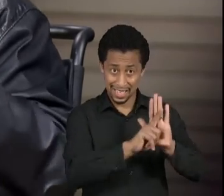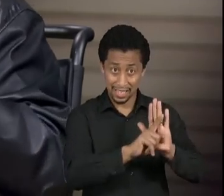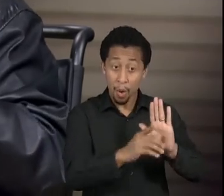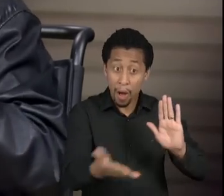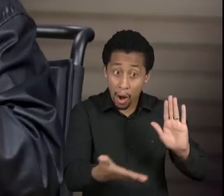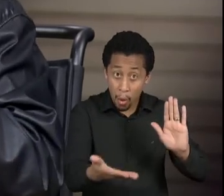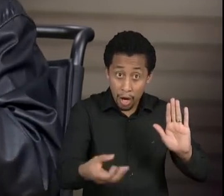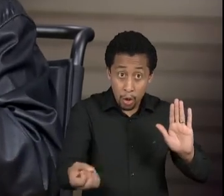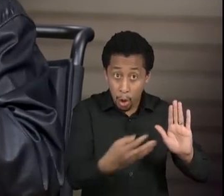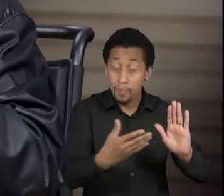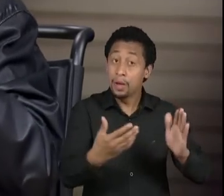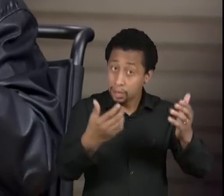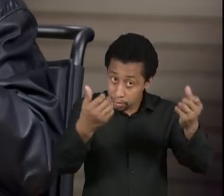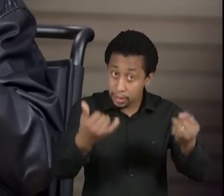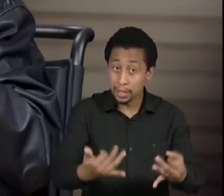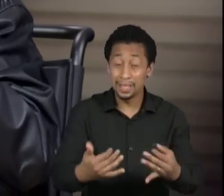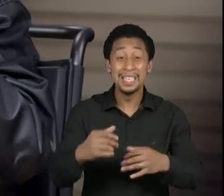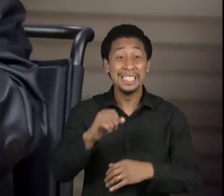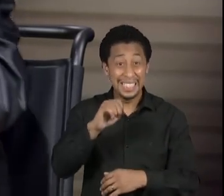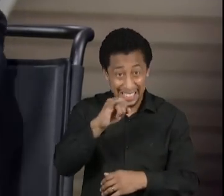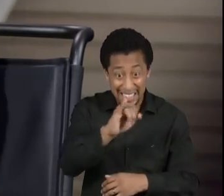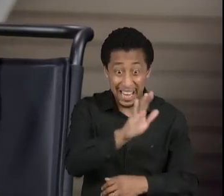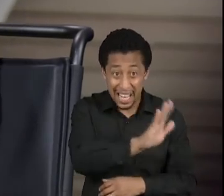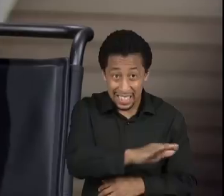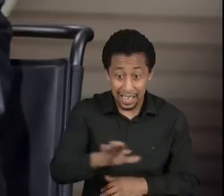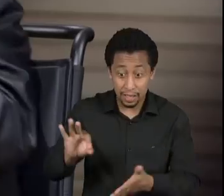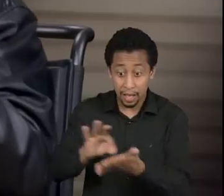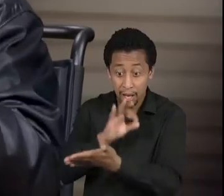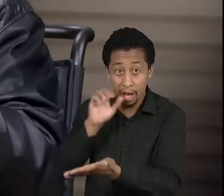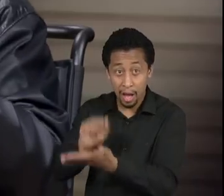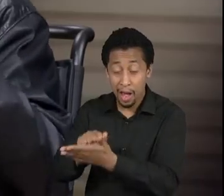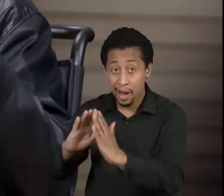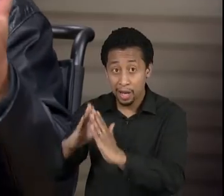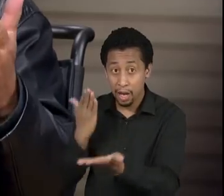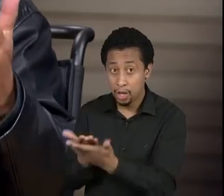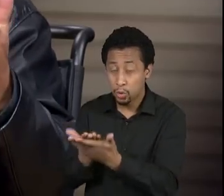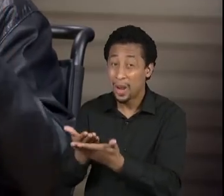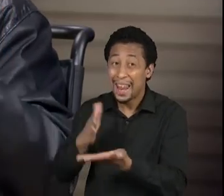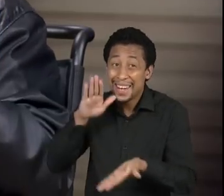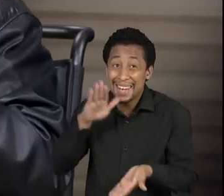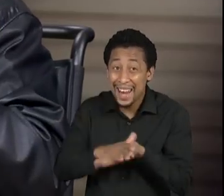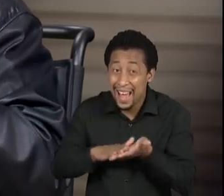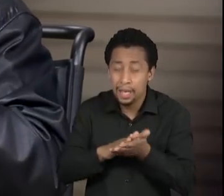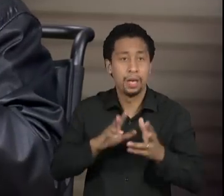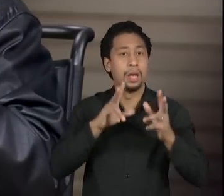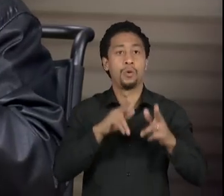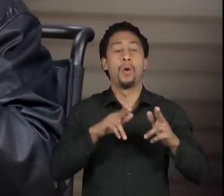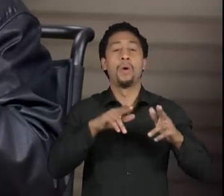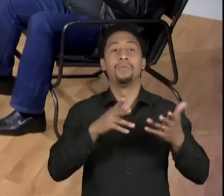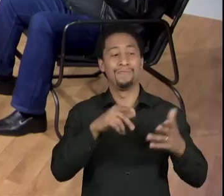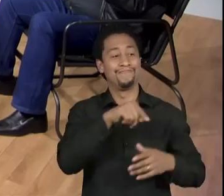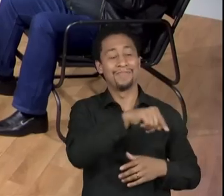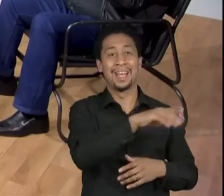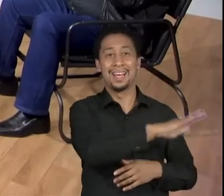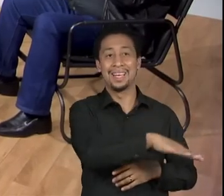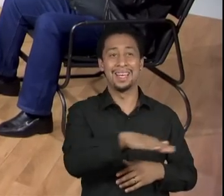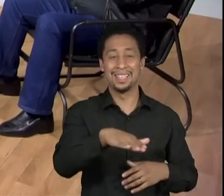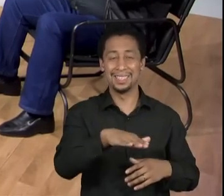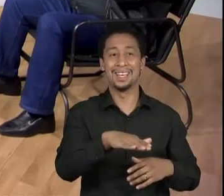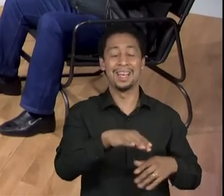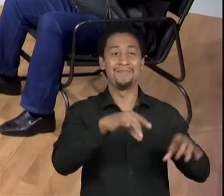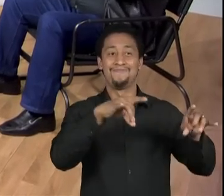criança é um crime de abandono intelectual. Na legislação que está sendo proposta, que está indo para discussão no Senado,